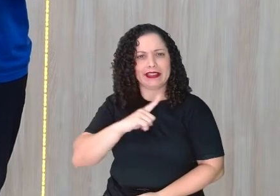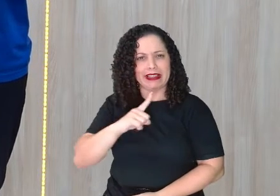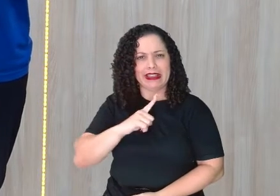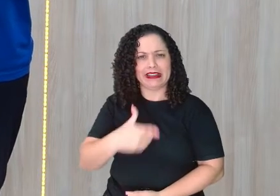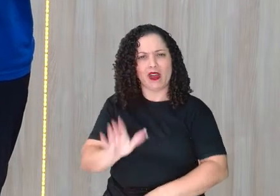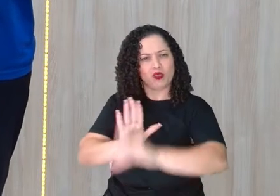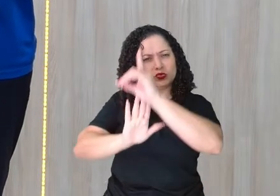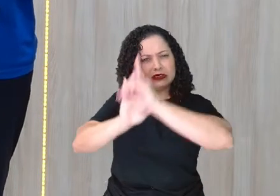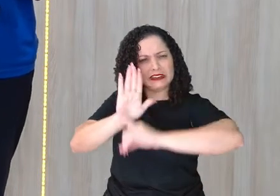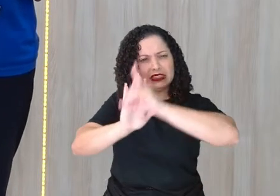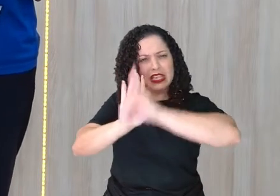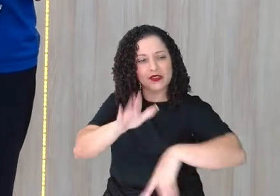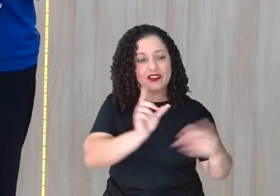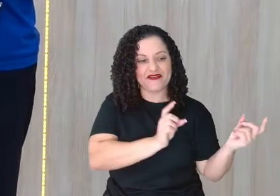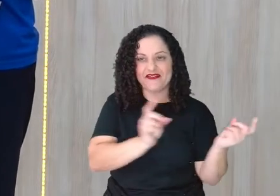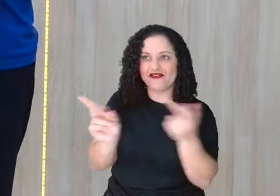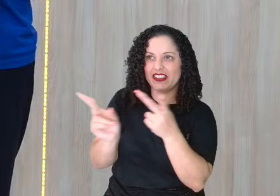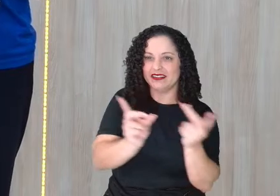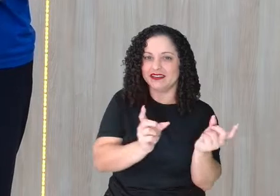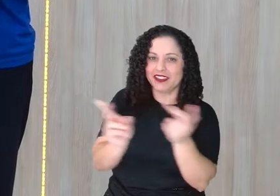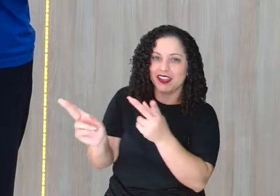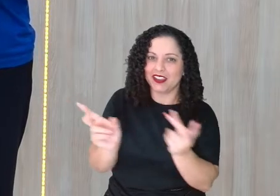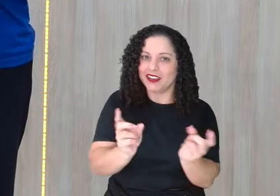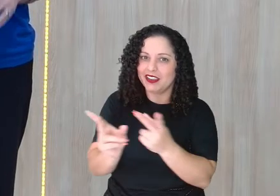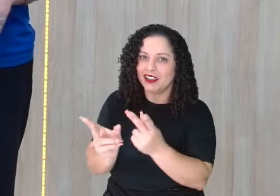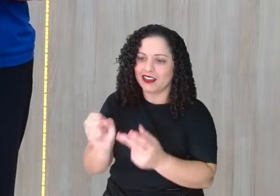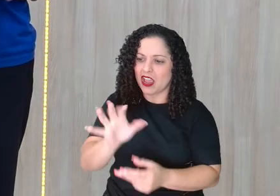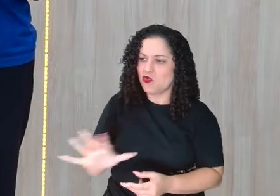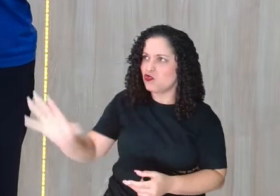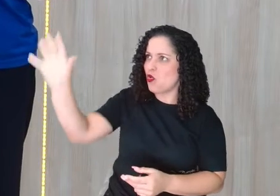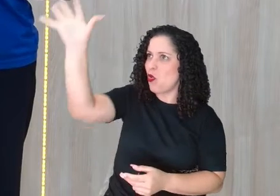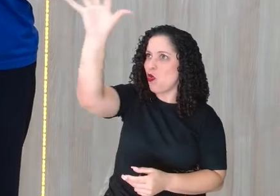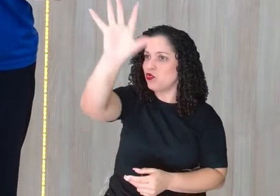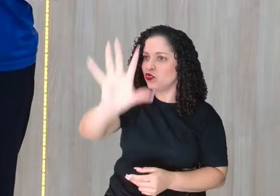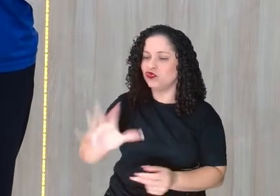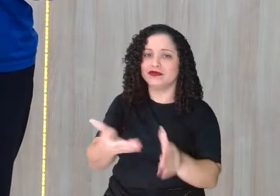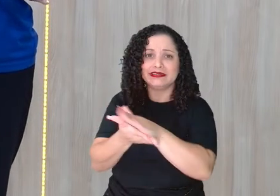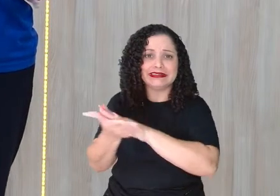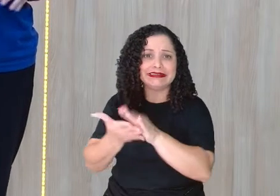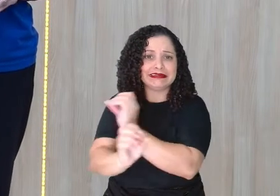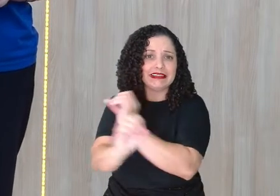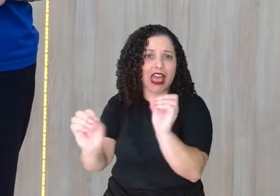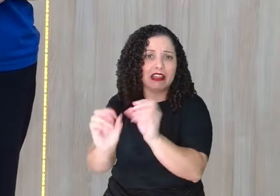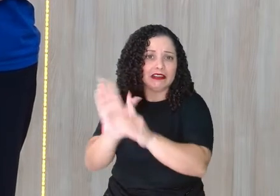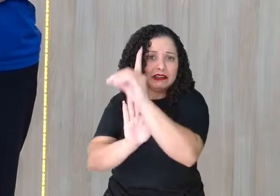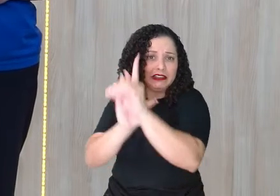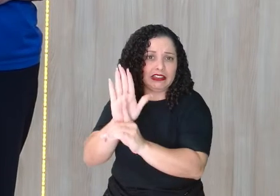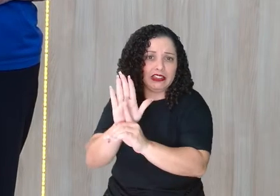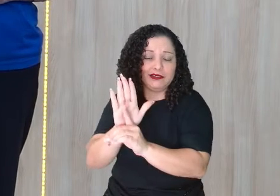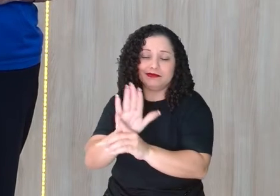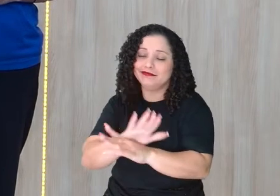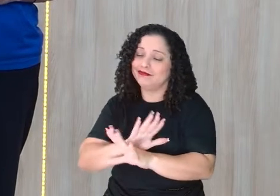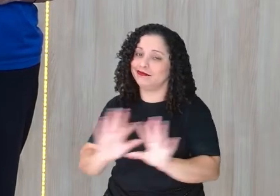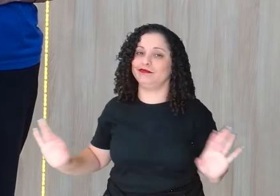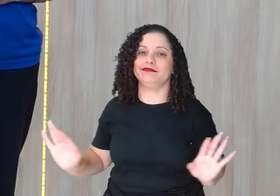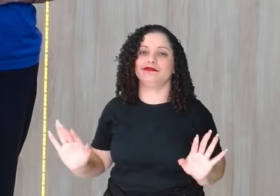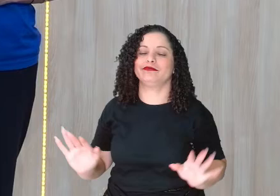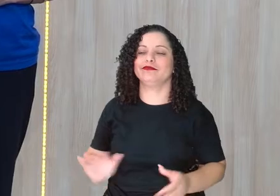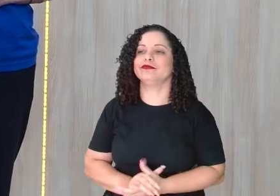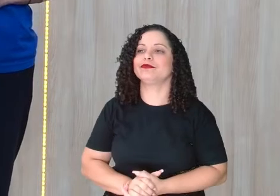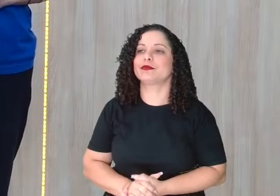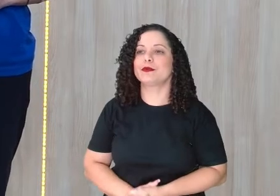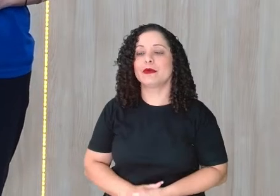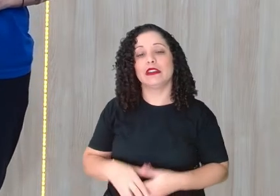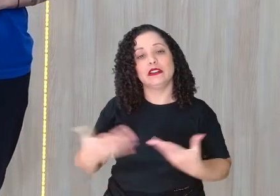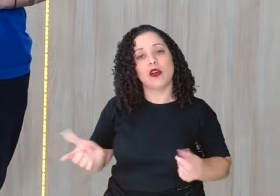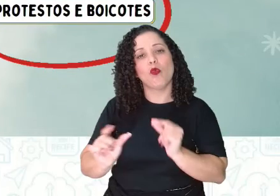né, vender aquele produto, enquanto os outros não iam ter esse direito. Então aí, o que é que acontece? Olha aí